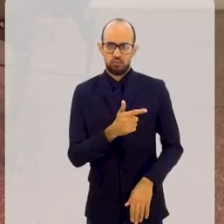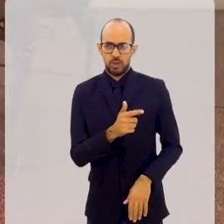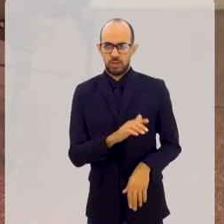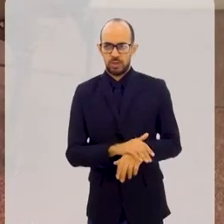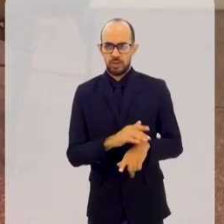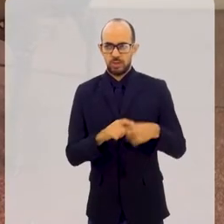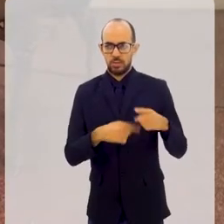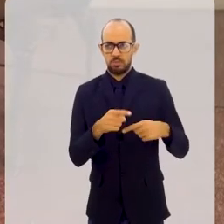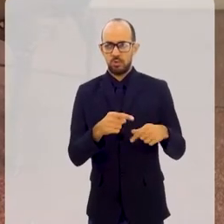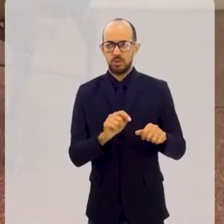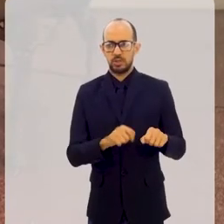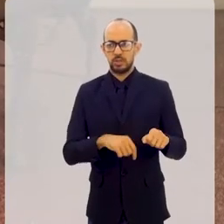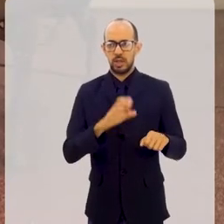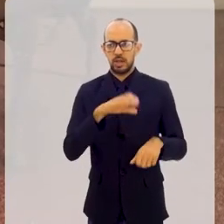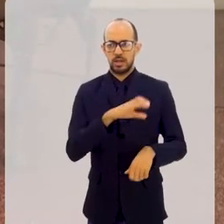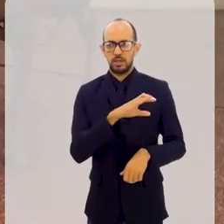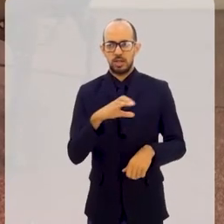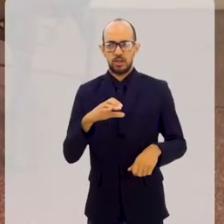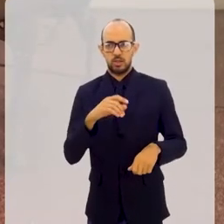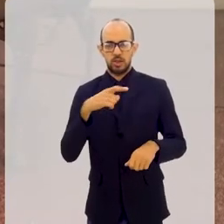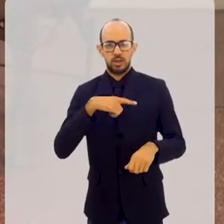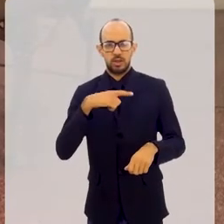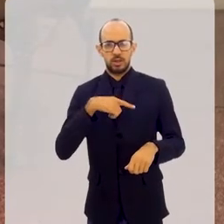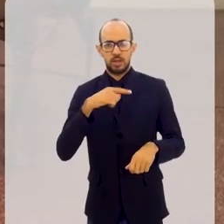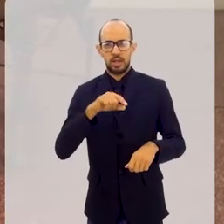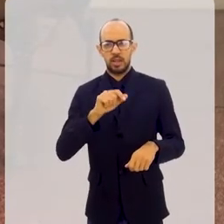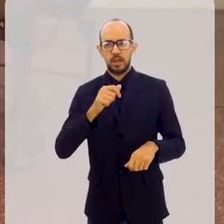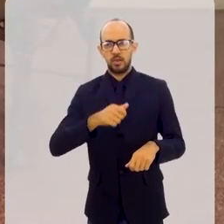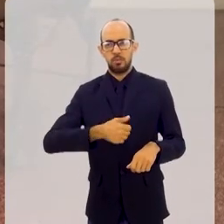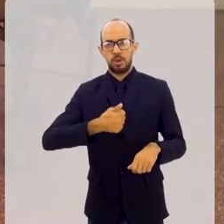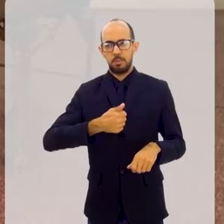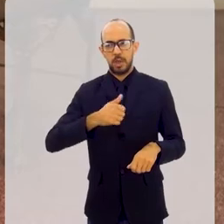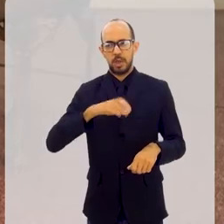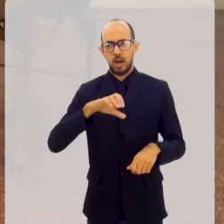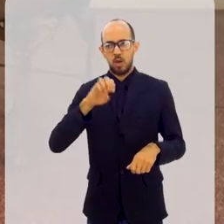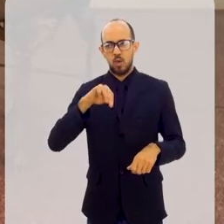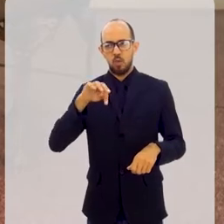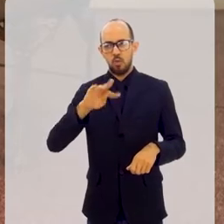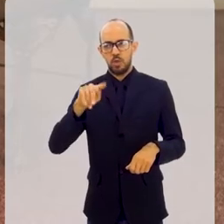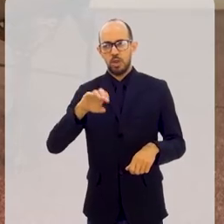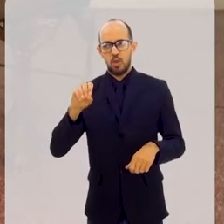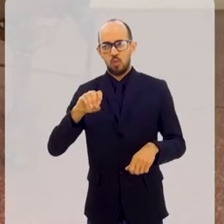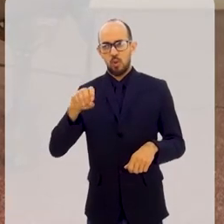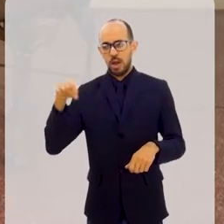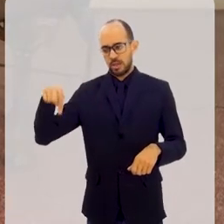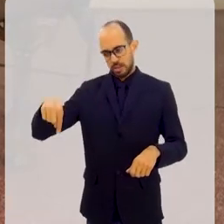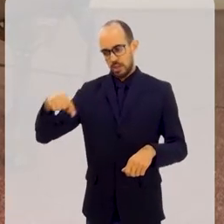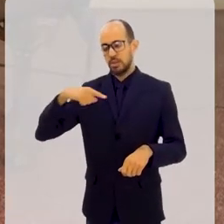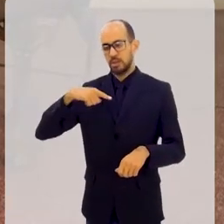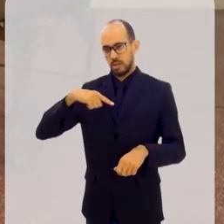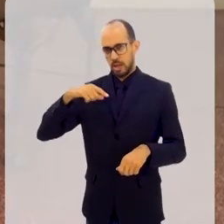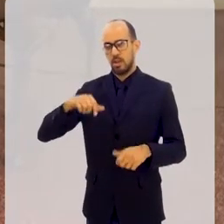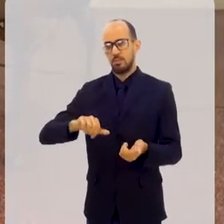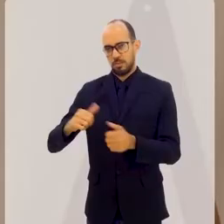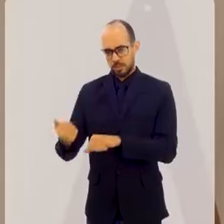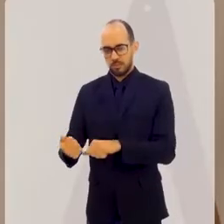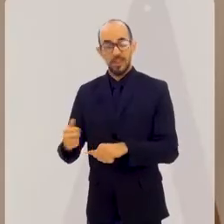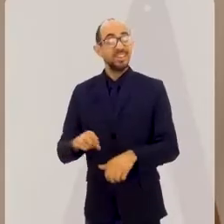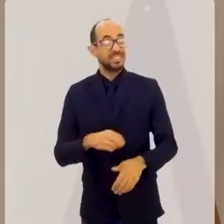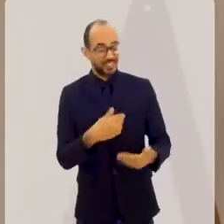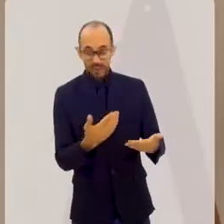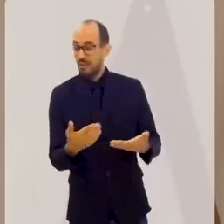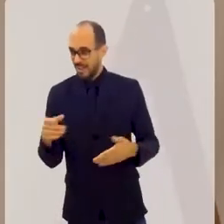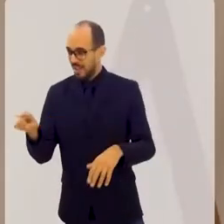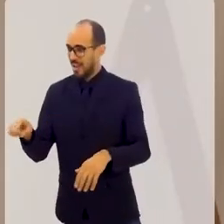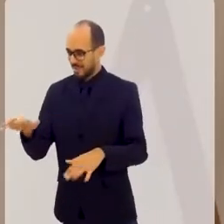aí depois entra a questão da Igreja Católica aqui a pessoa vai na comunhão aí que entra batismo certo então é